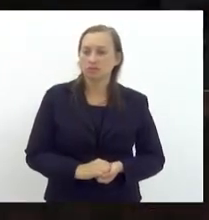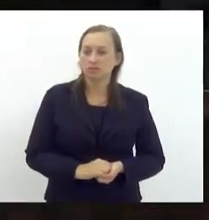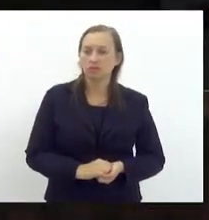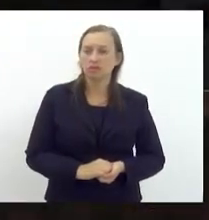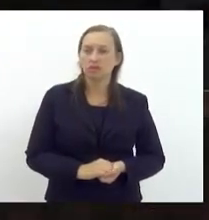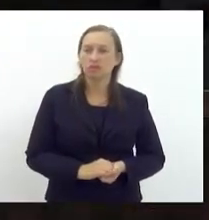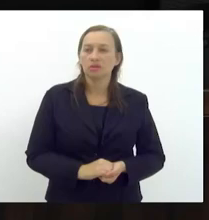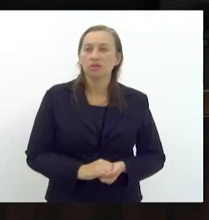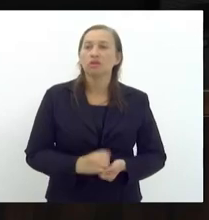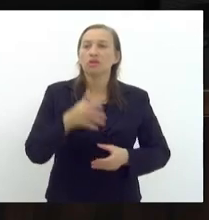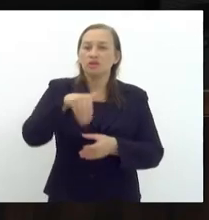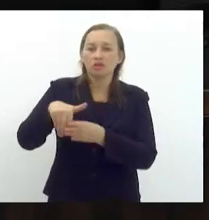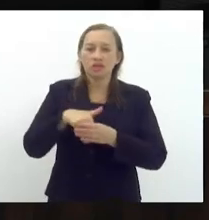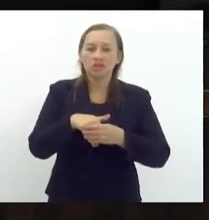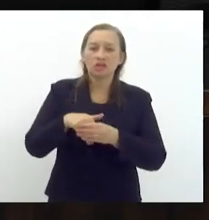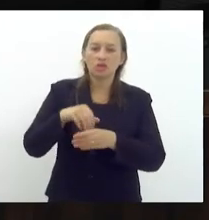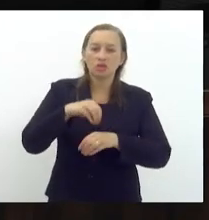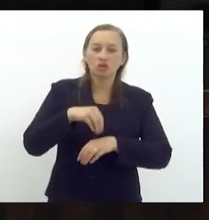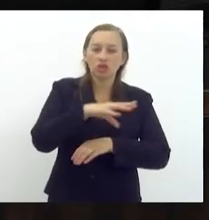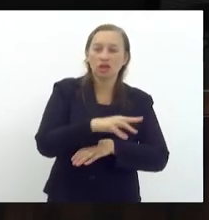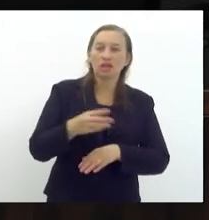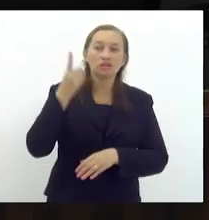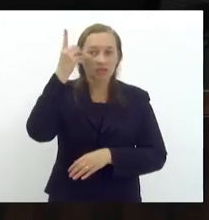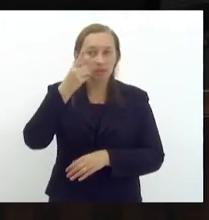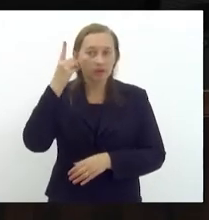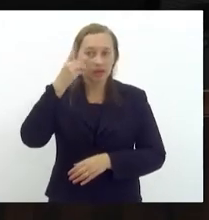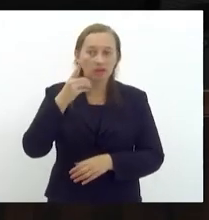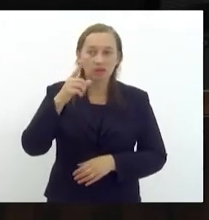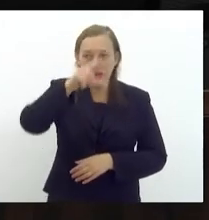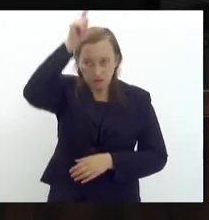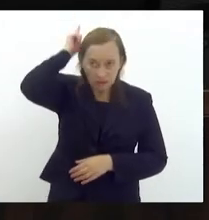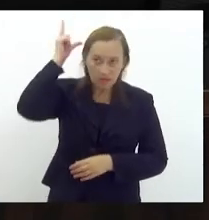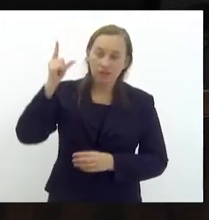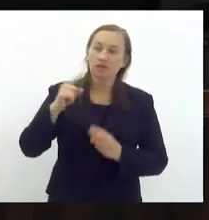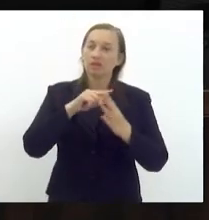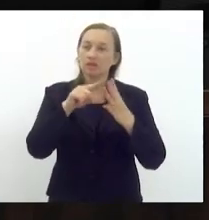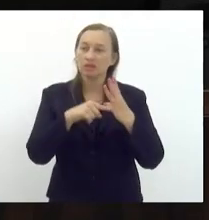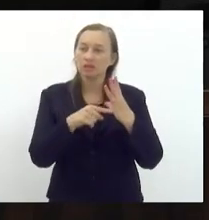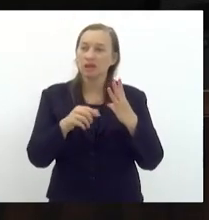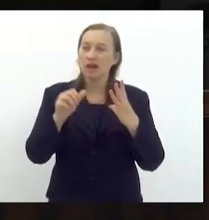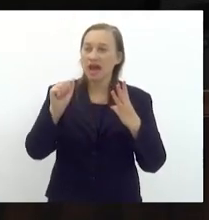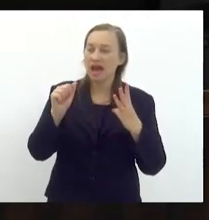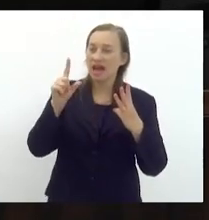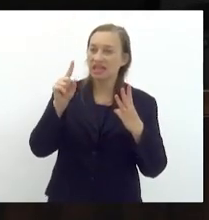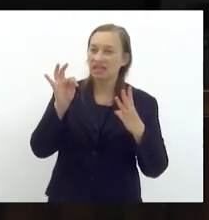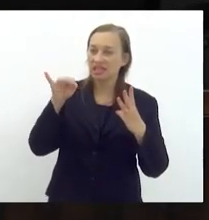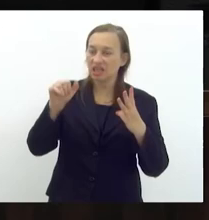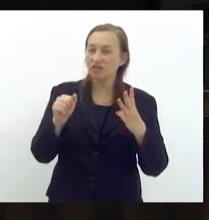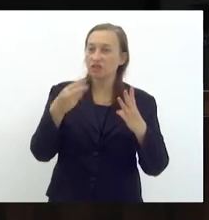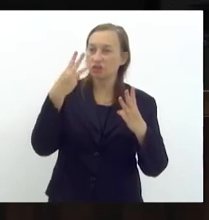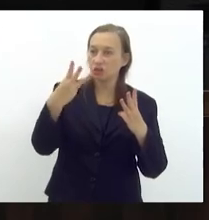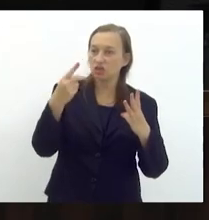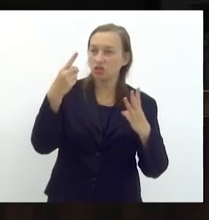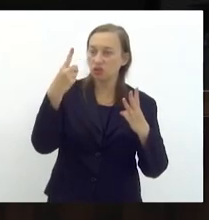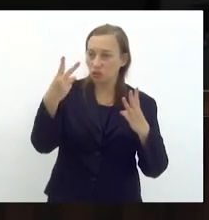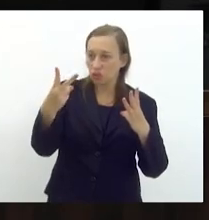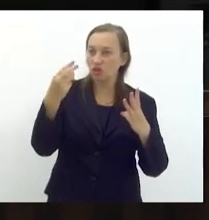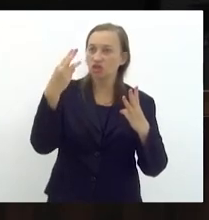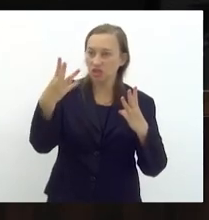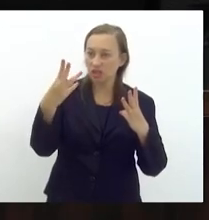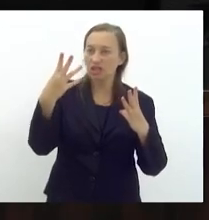em votação os destaques do deputado Luís Paulo e Mendes aditivas 23 e 13 senhores que aprovam